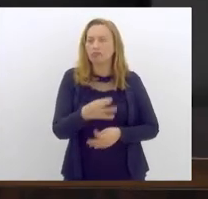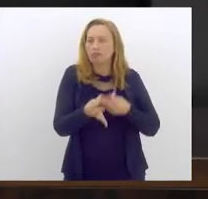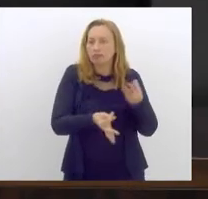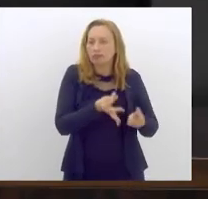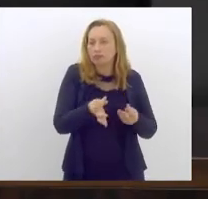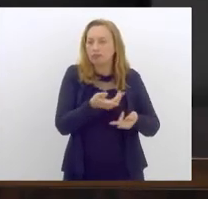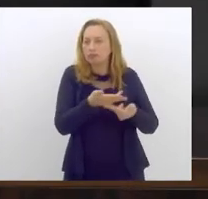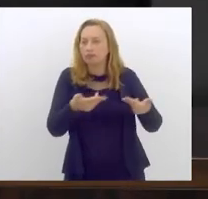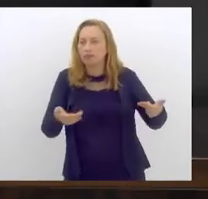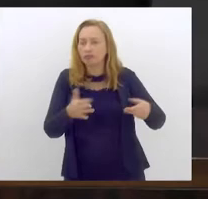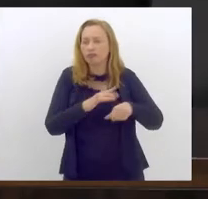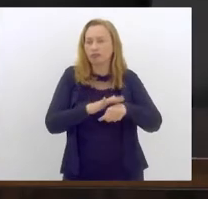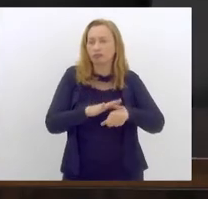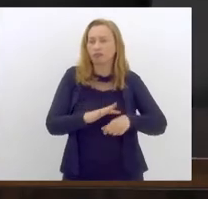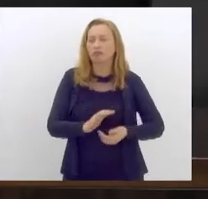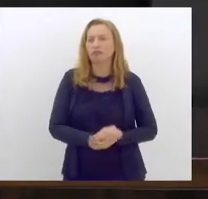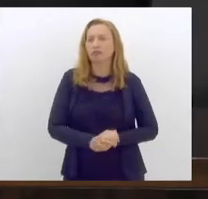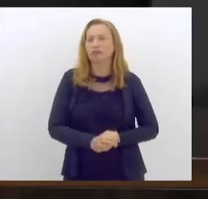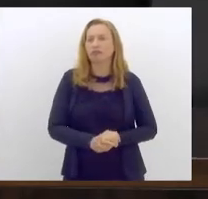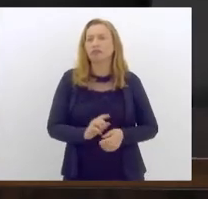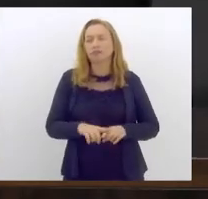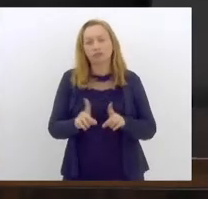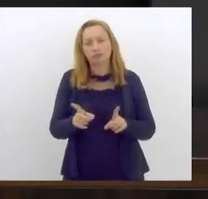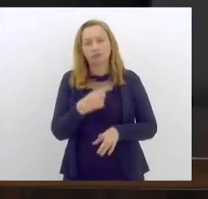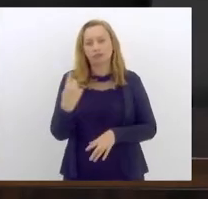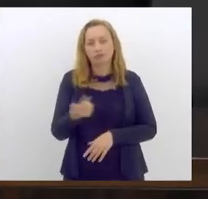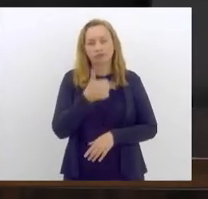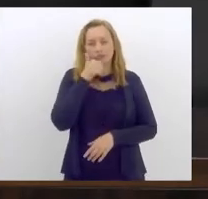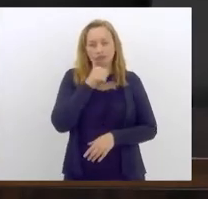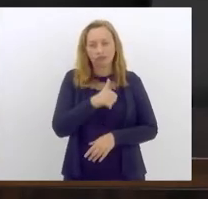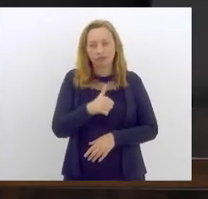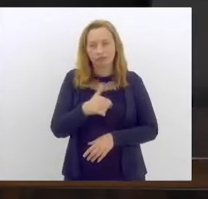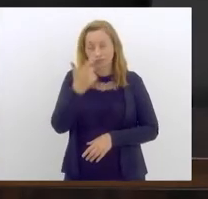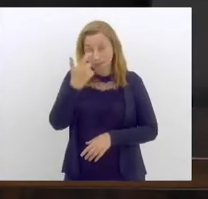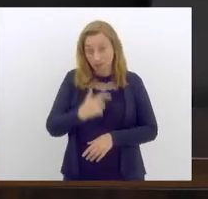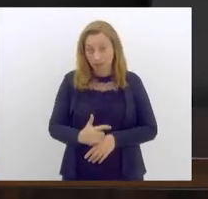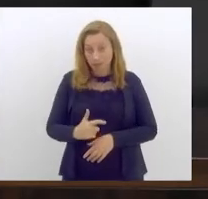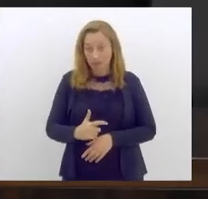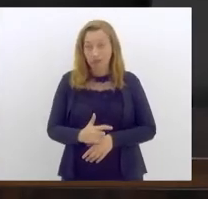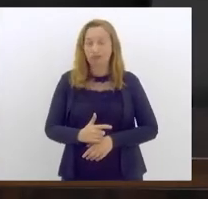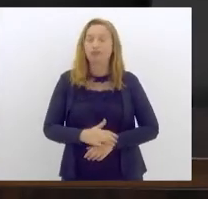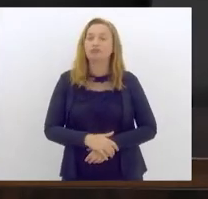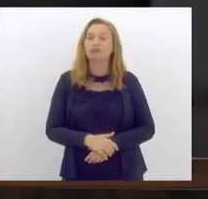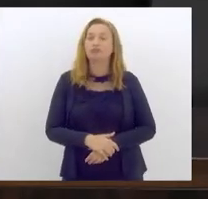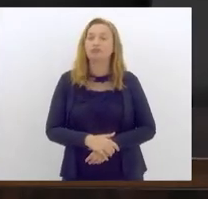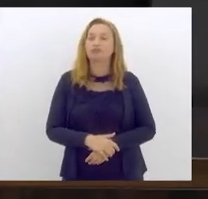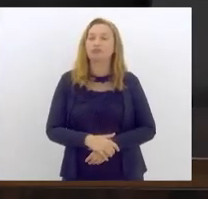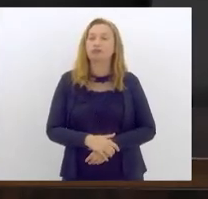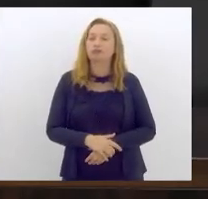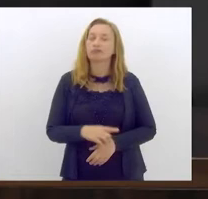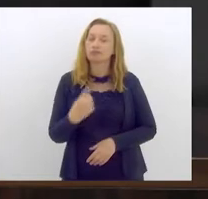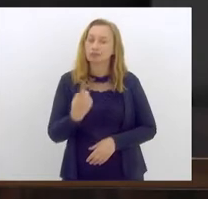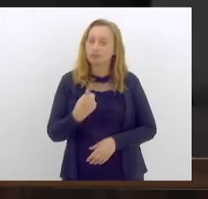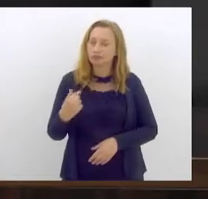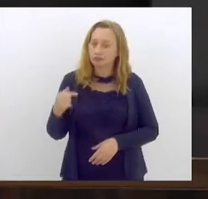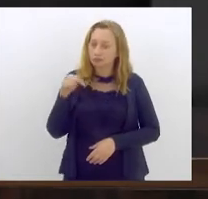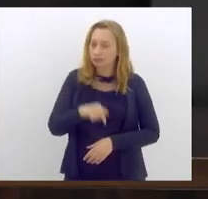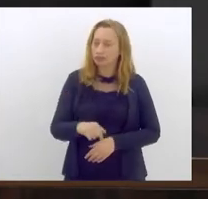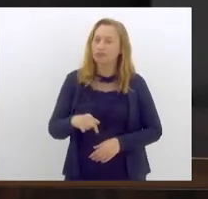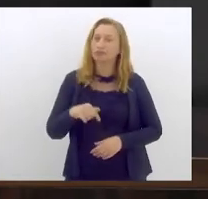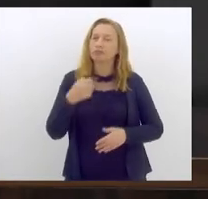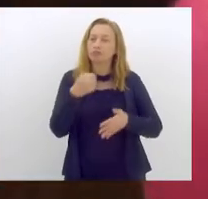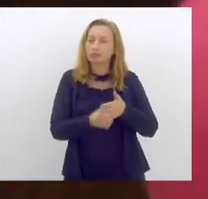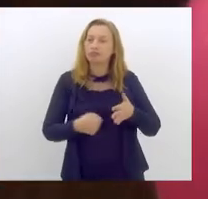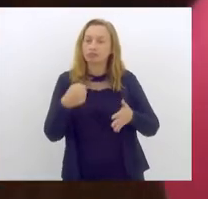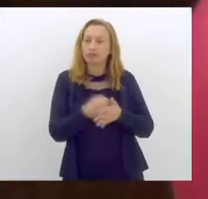várias doenças mas somos mulheres mulheres resolutivas e estamos aqui para lutar